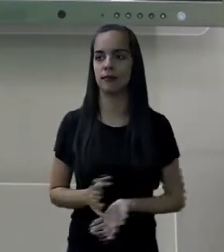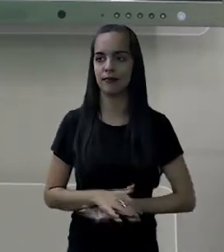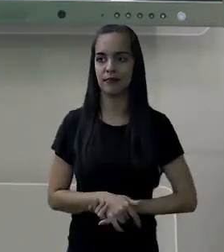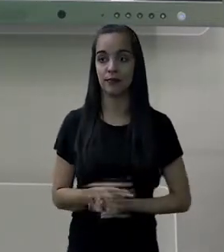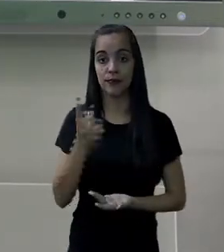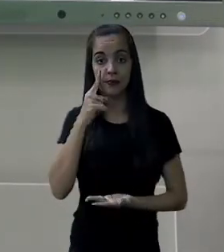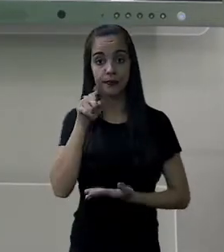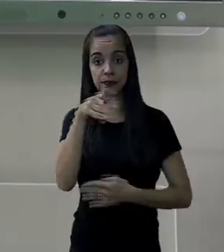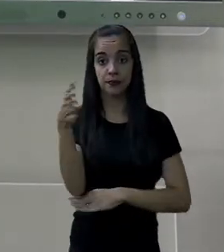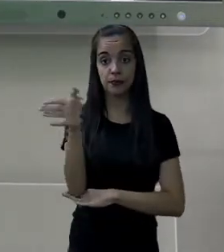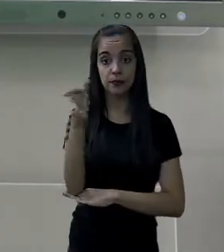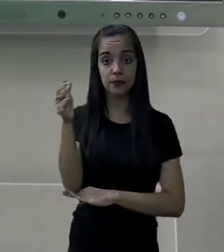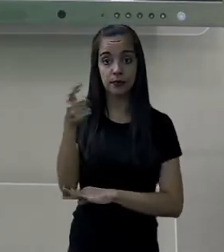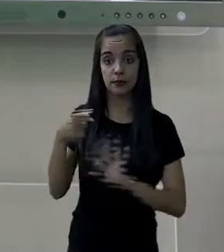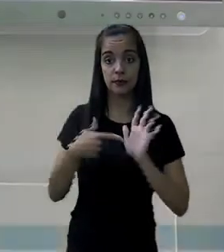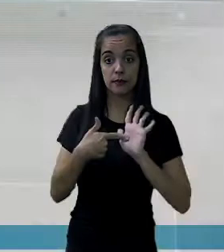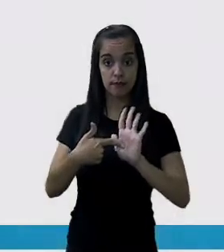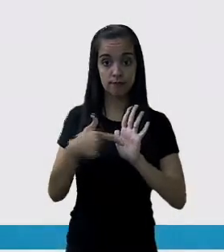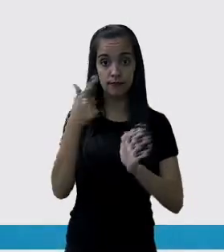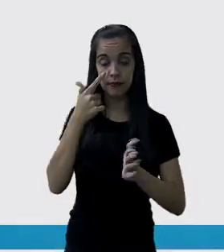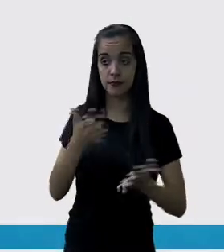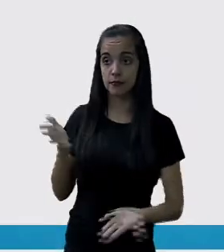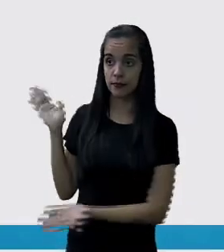Aqui nós temos a União Europeia, né?